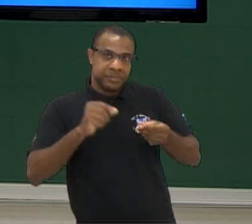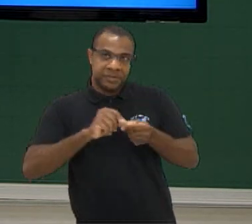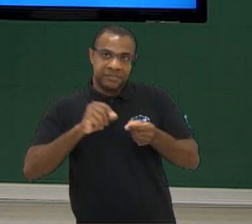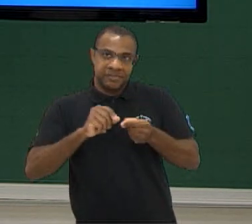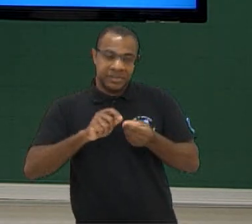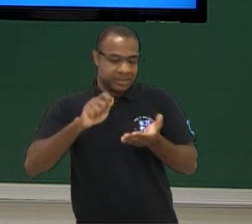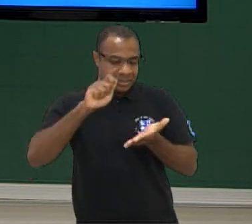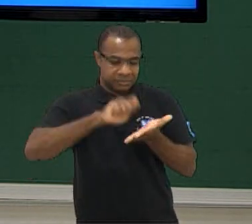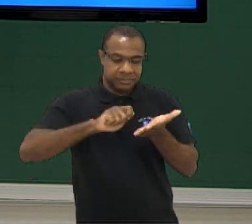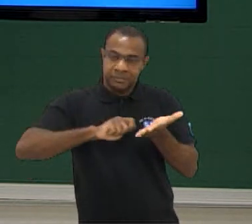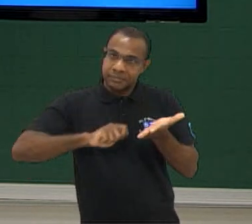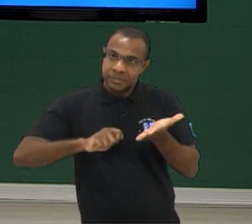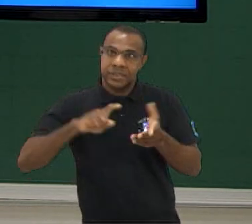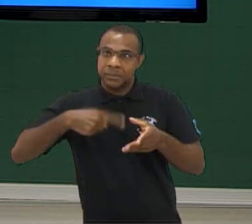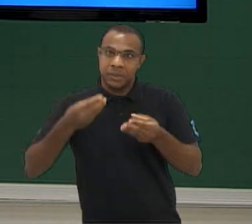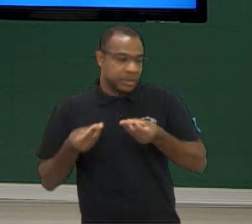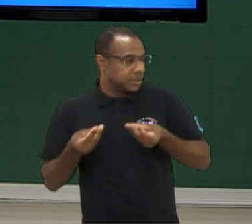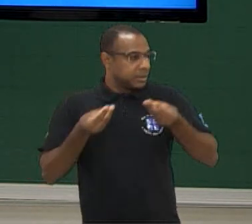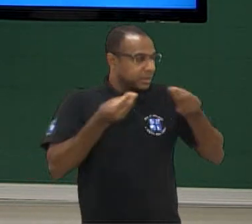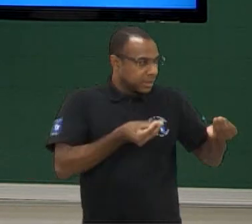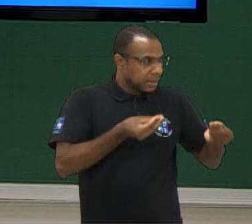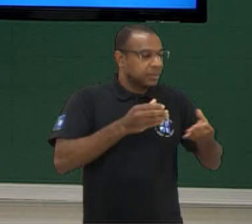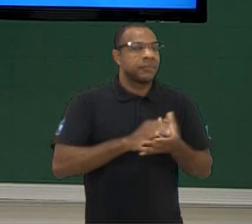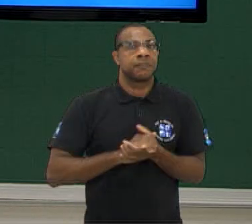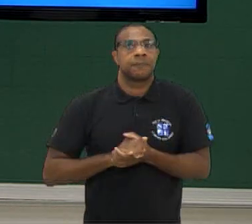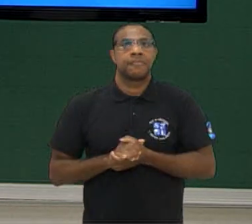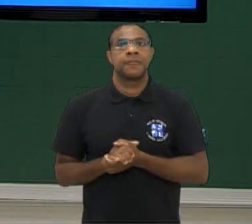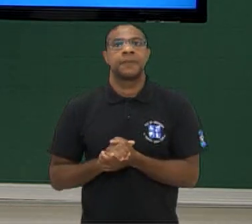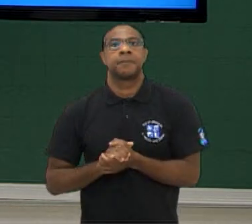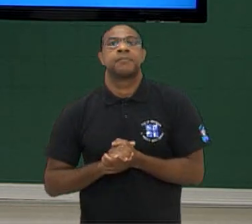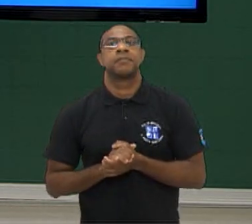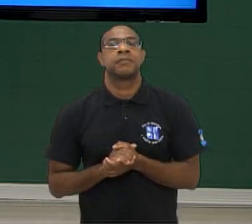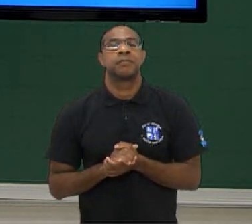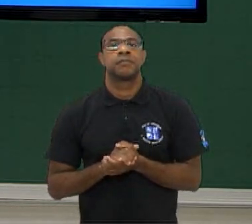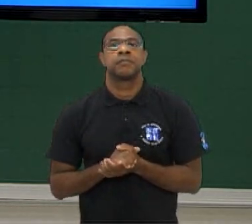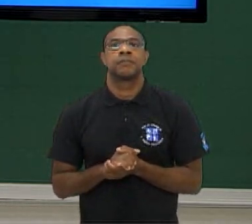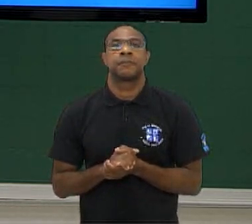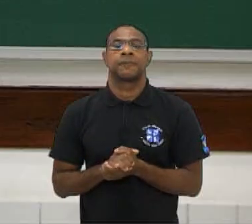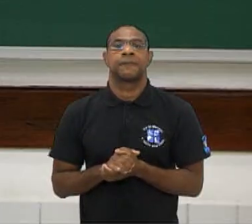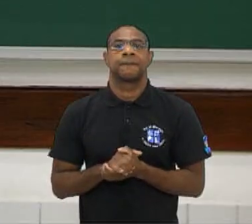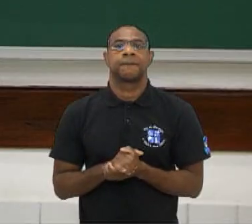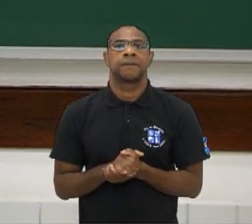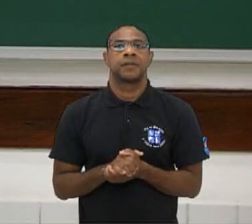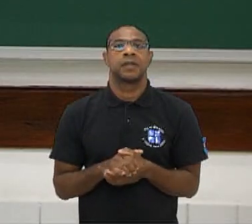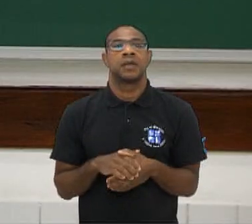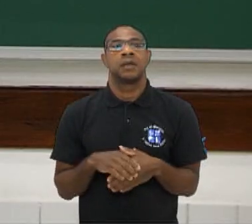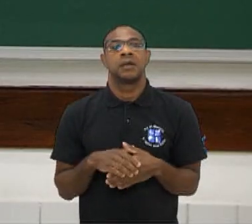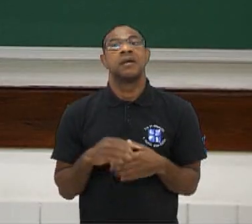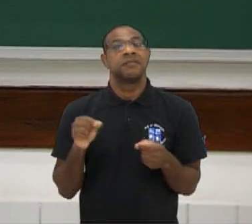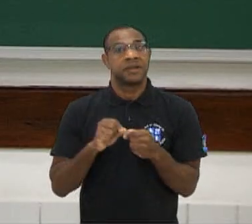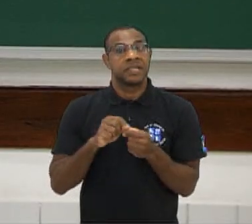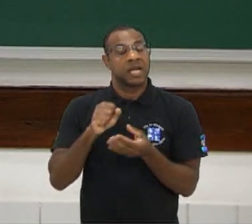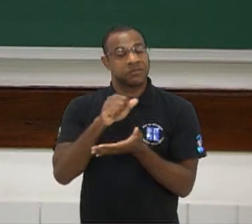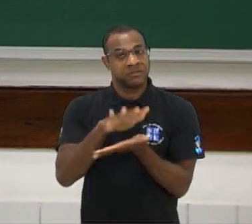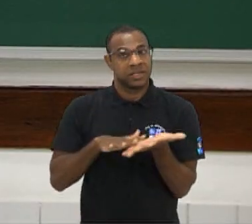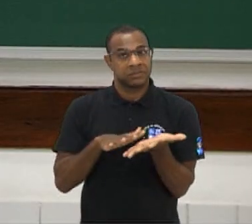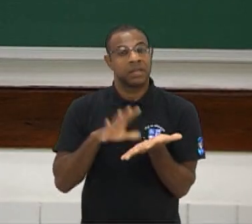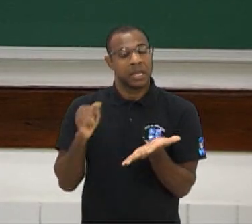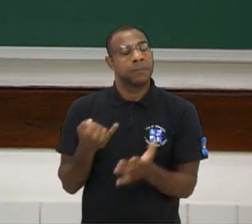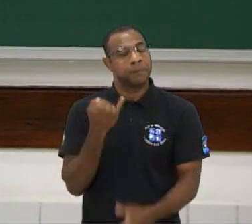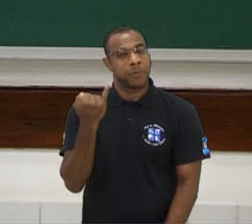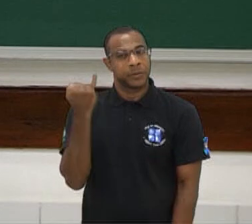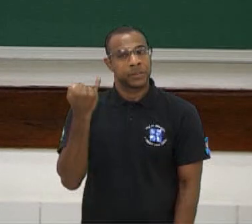estão para você fazer. A escola disponibiliza as atividades para você fazer. Fazer as atividades é